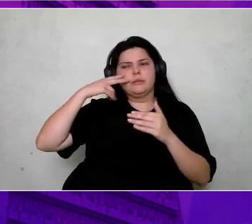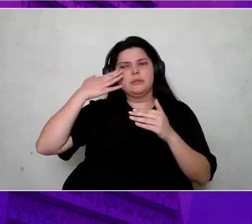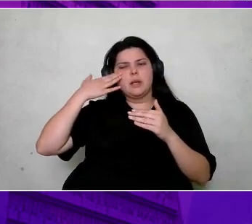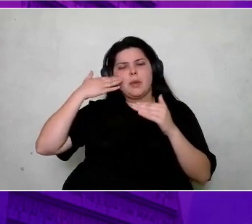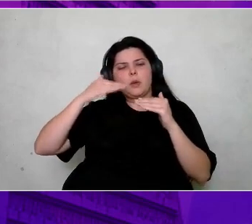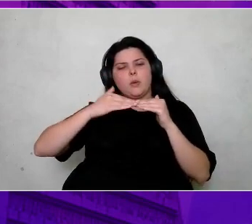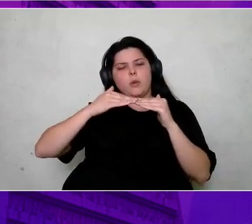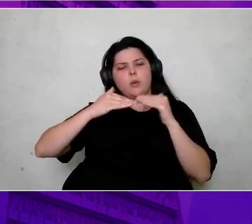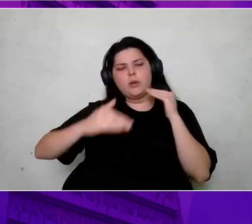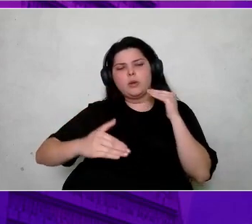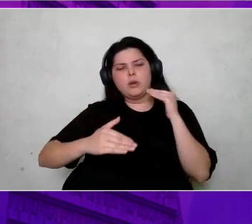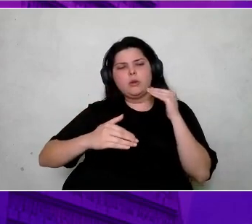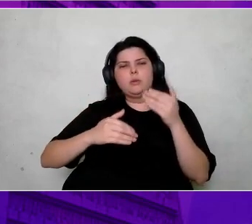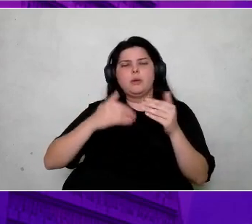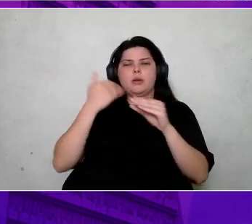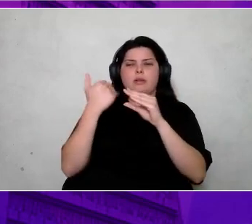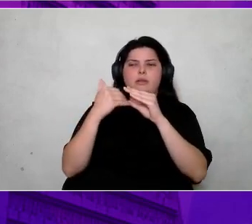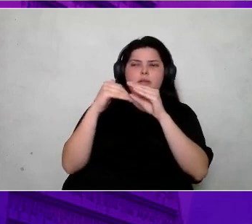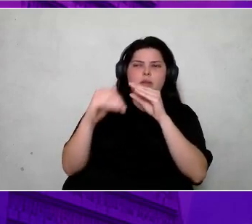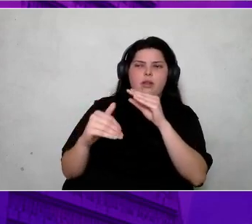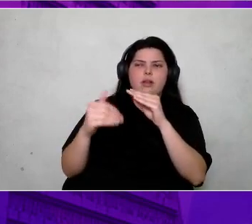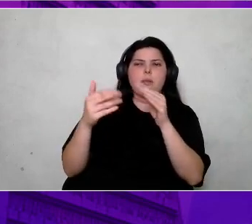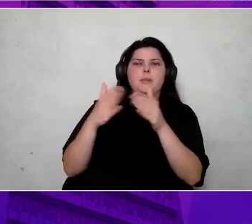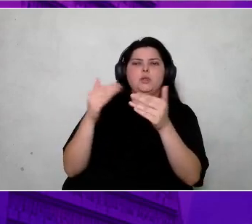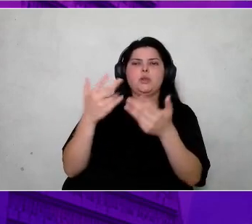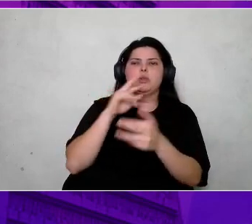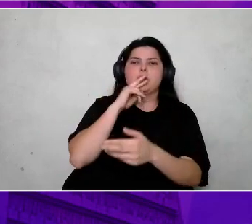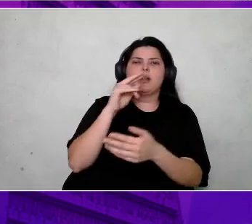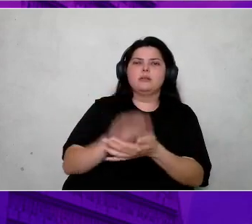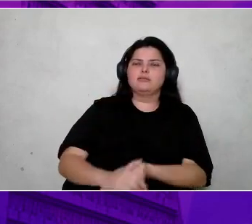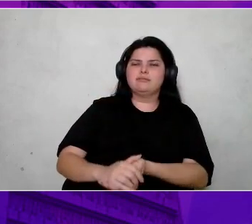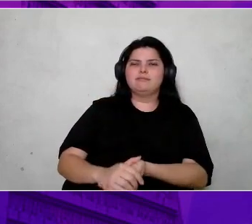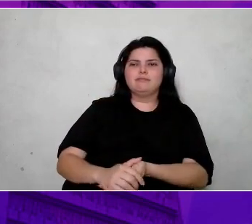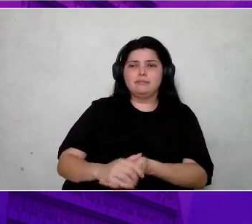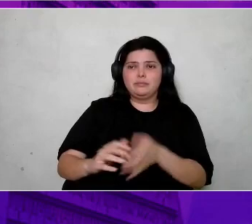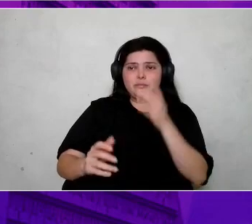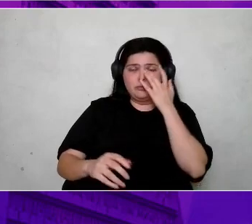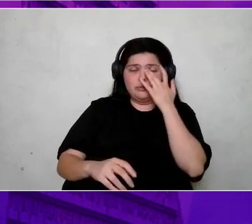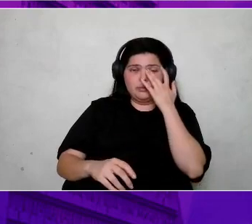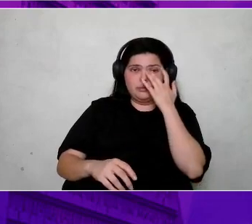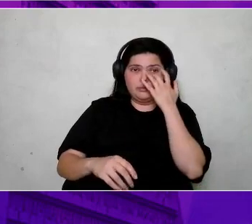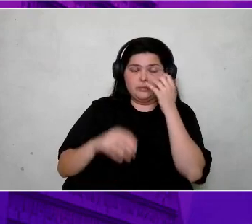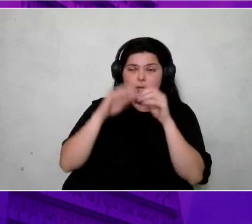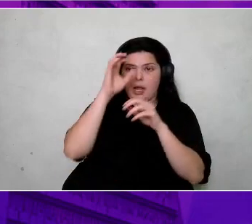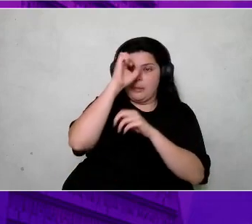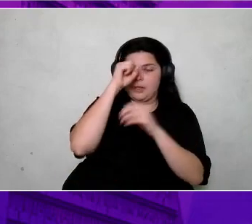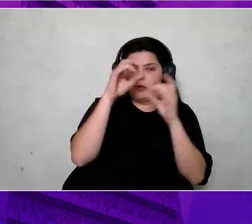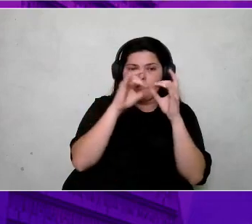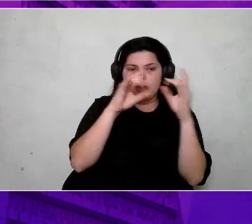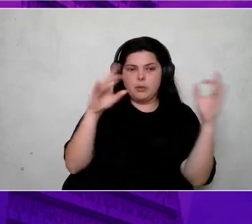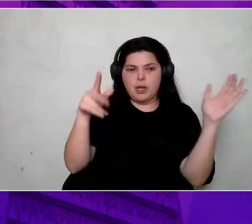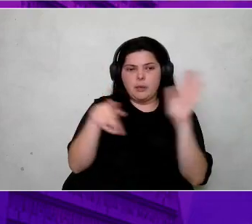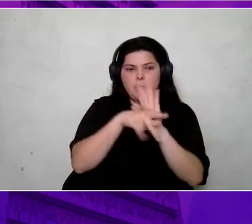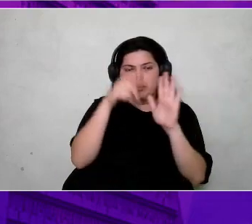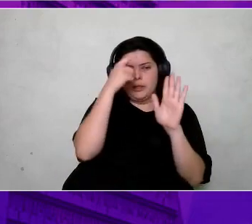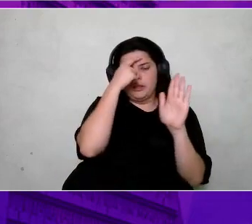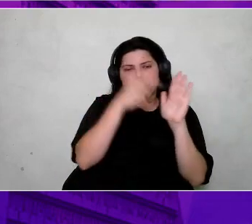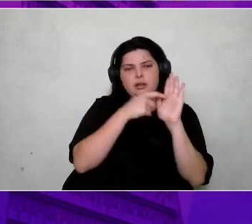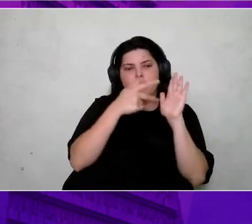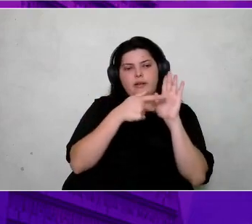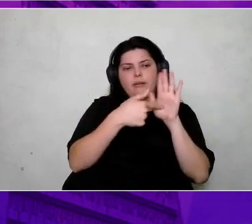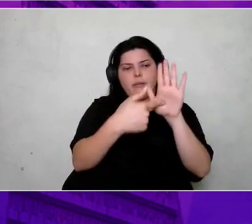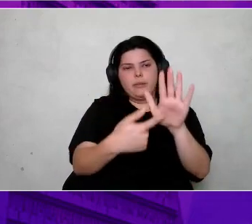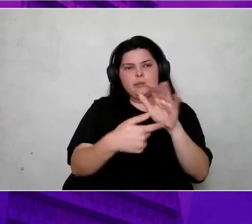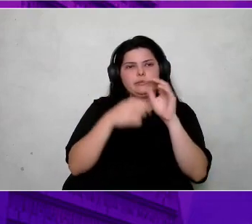para enviar, submeter o resultado final, ele está aprendendo com aquele feedback que a própria AI está dando para ele. Então, eu vejo